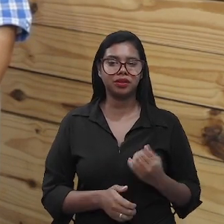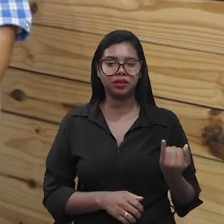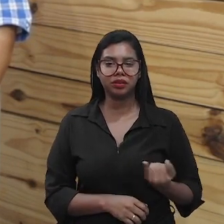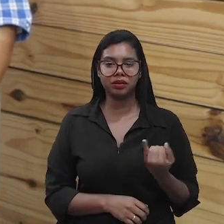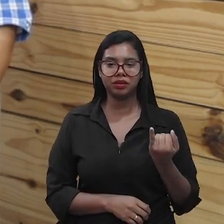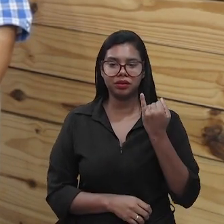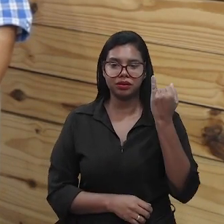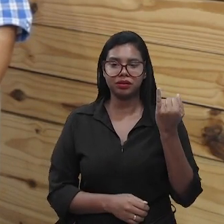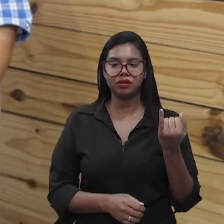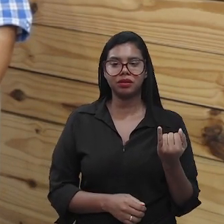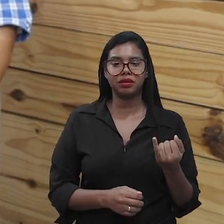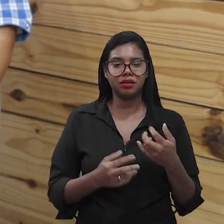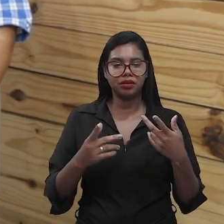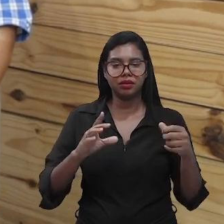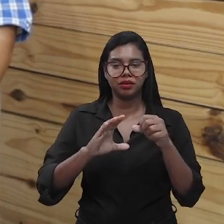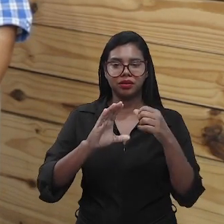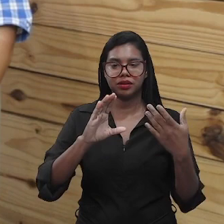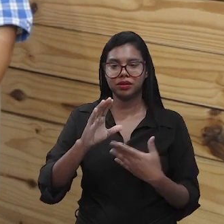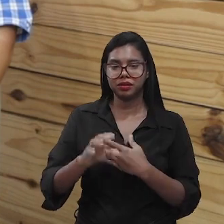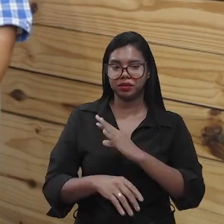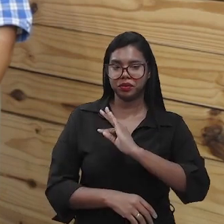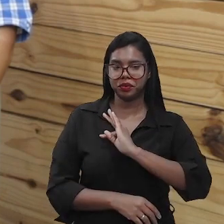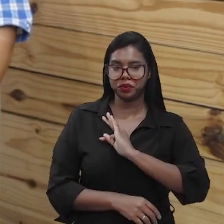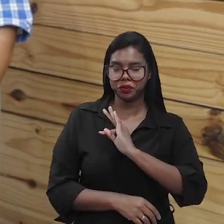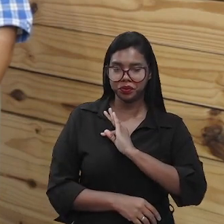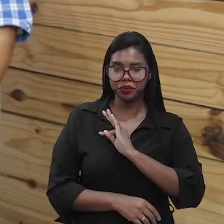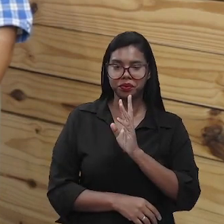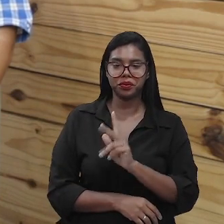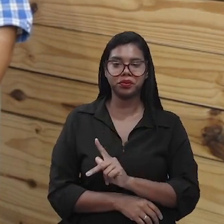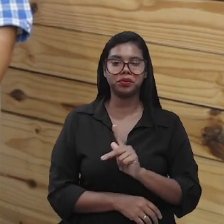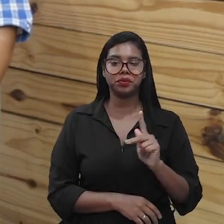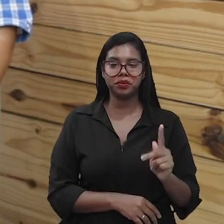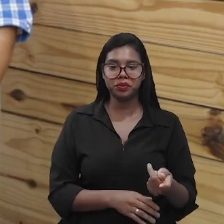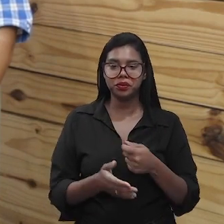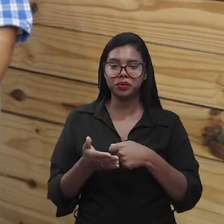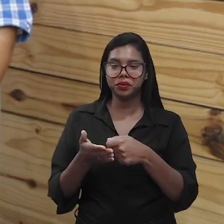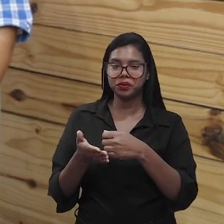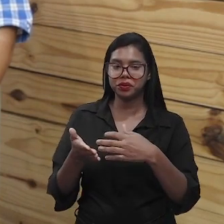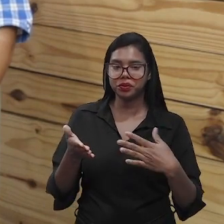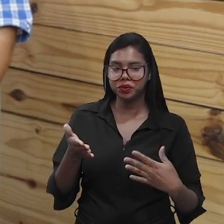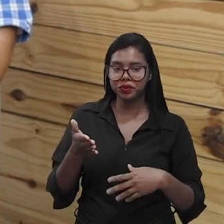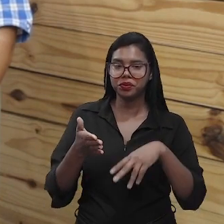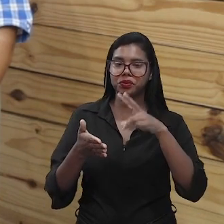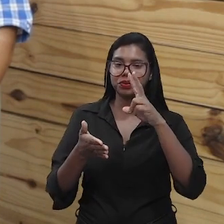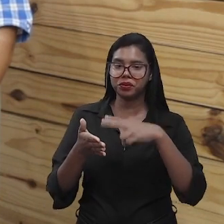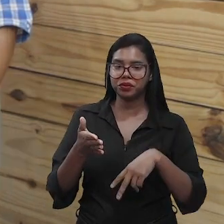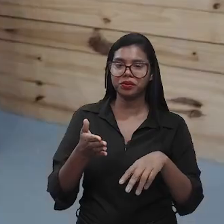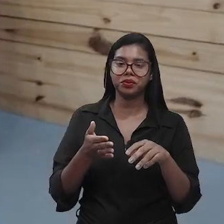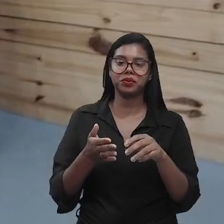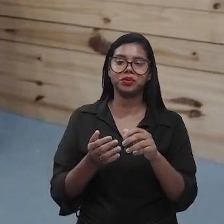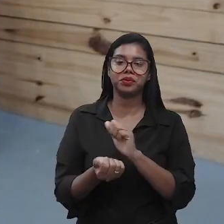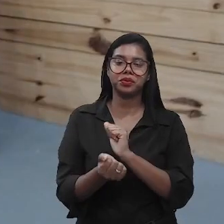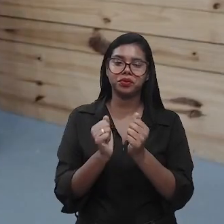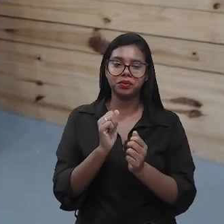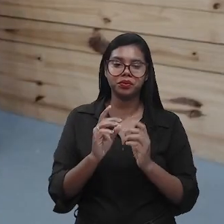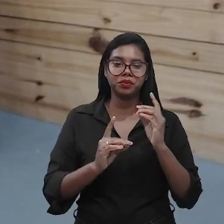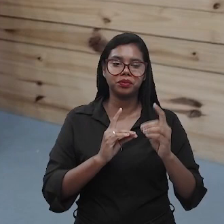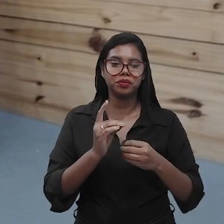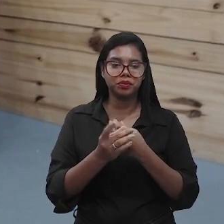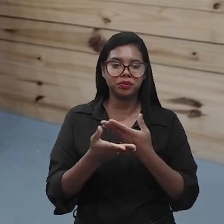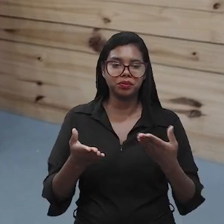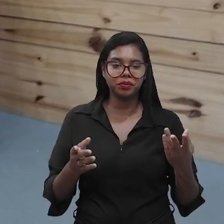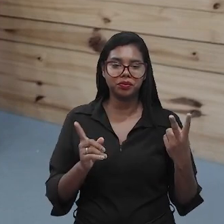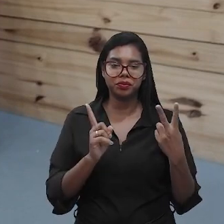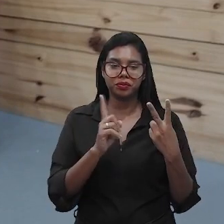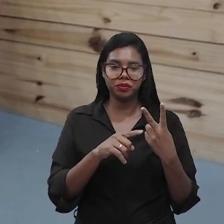aspectos técnicos o professor, o escritor, o editor, o Wellington de Melo trouxe aqui para a gente nessa segunda unidade. Eu